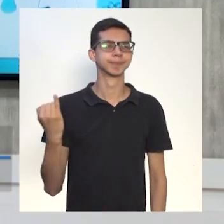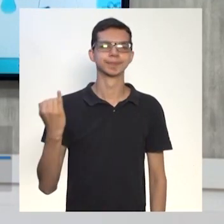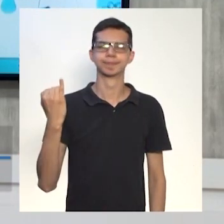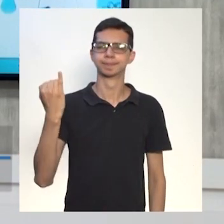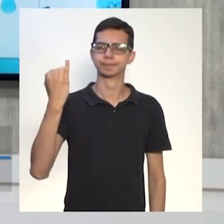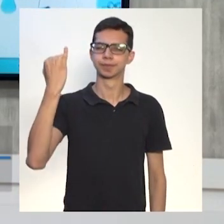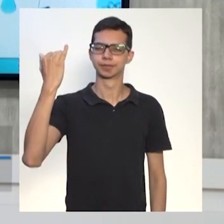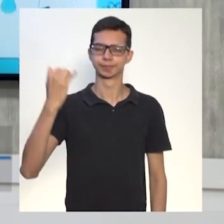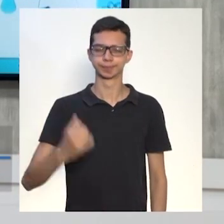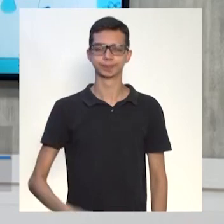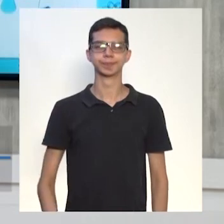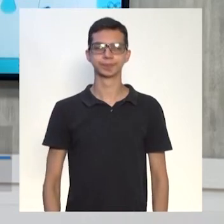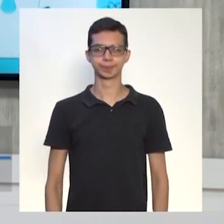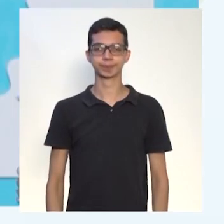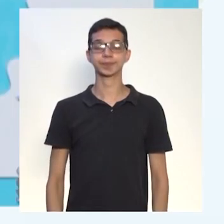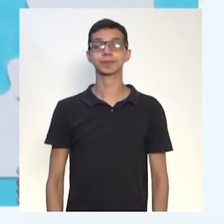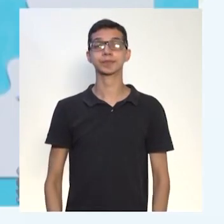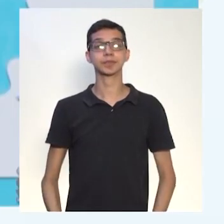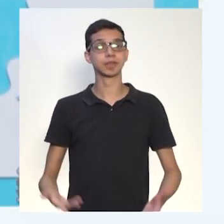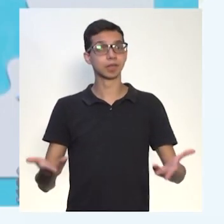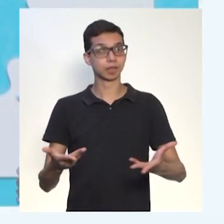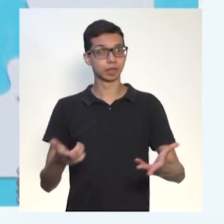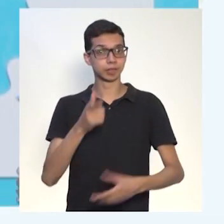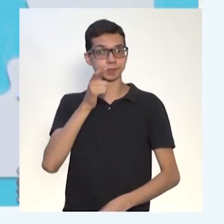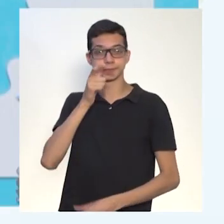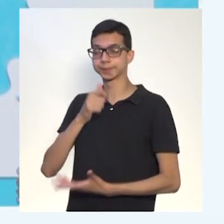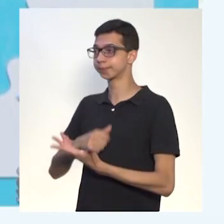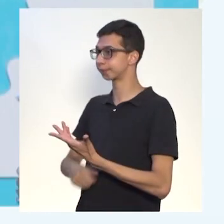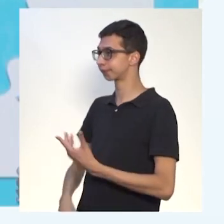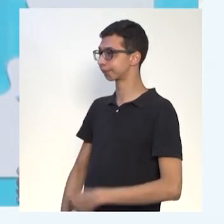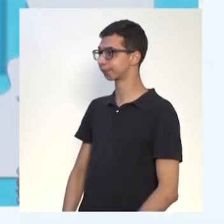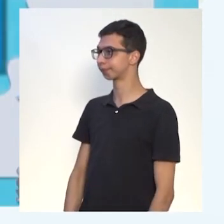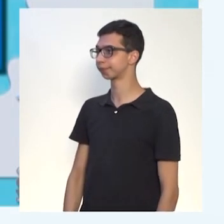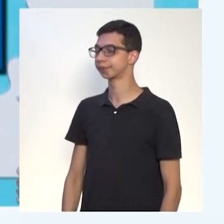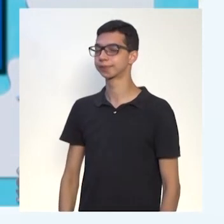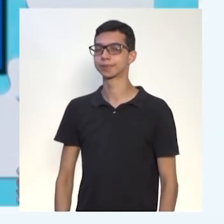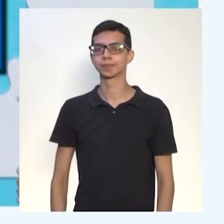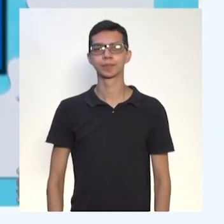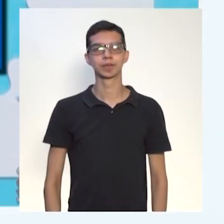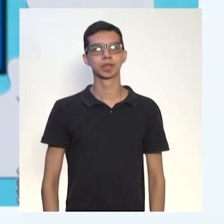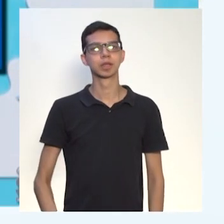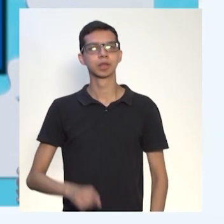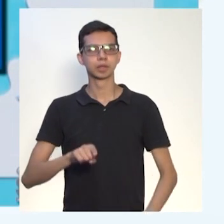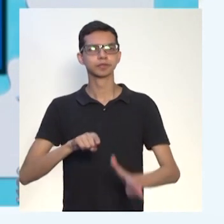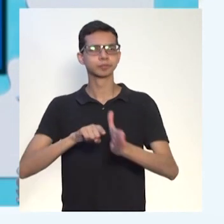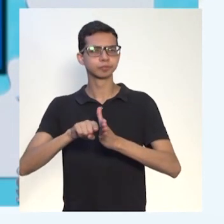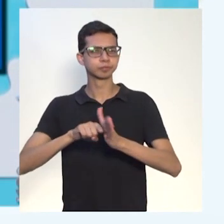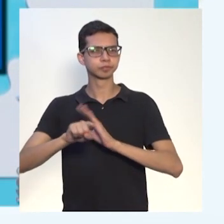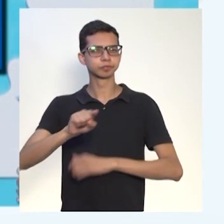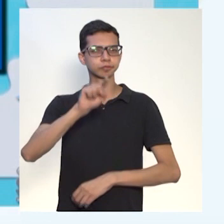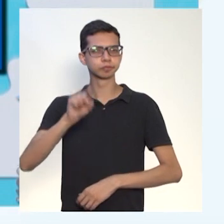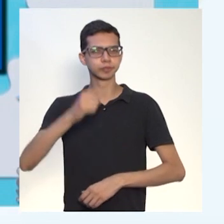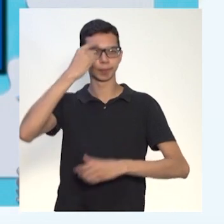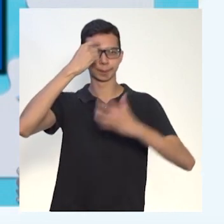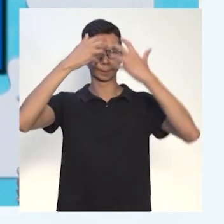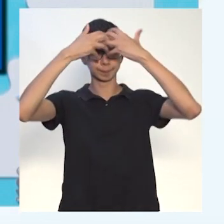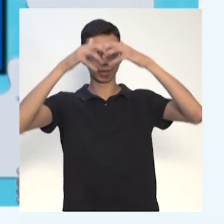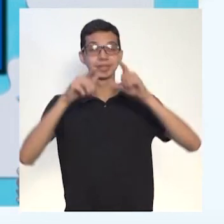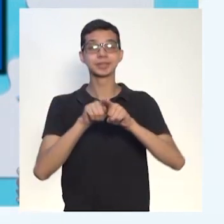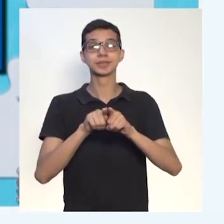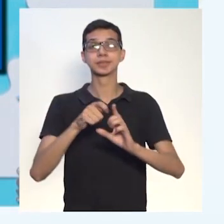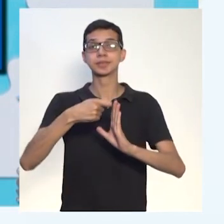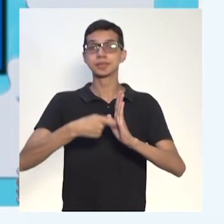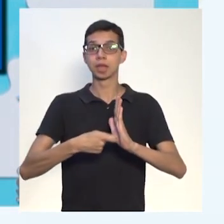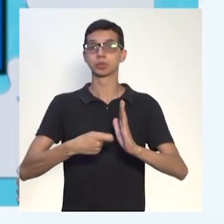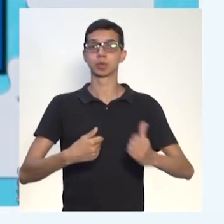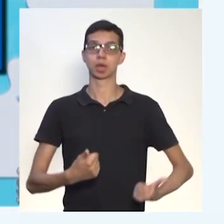você faz, olha comigo na tela, a conexão entre os questionamentos e os textos motivadores.